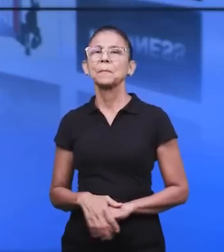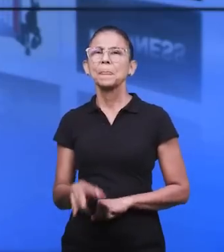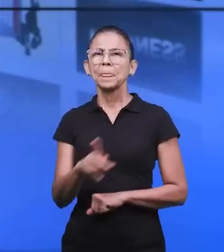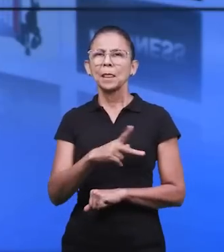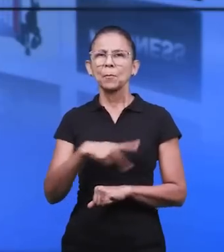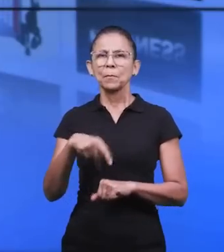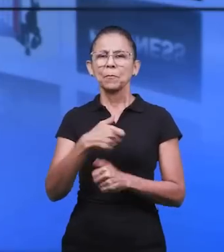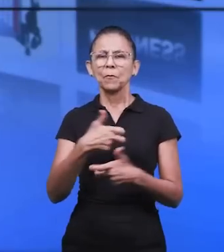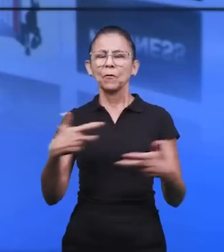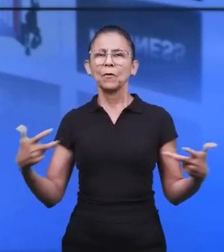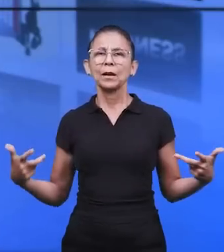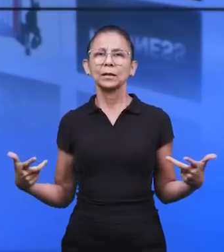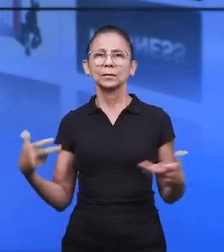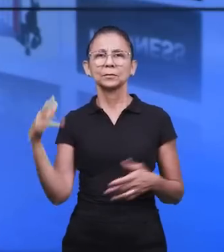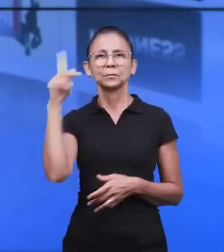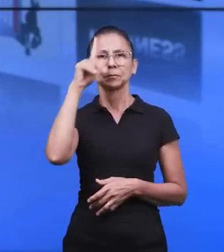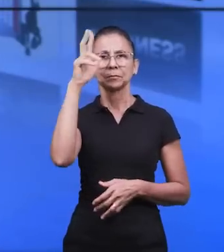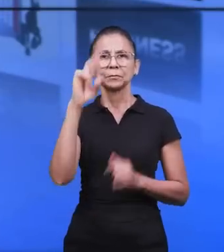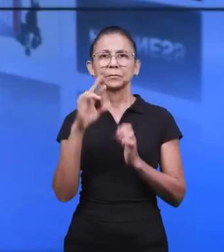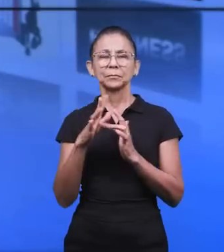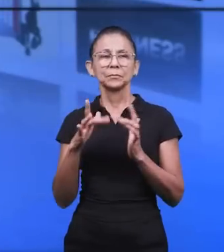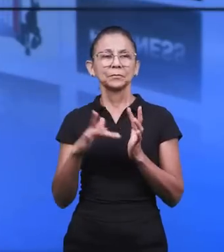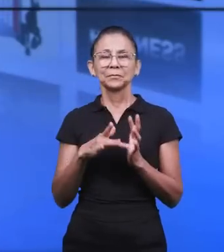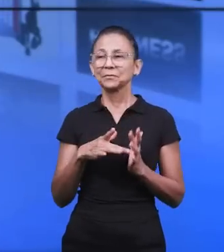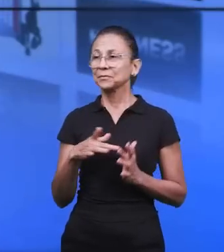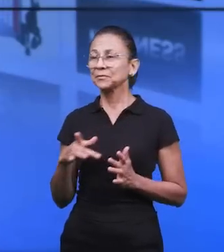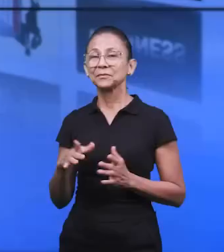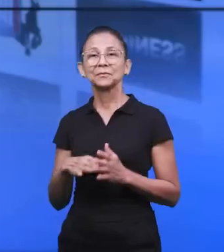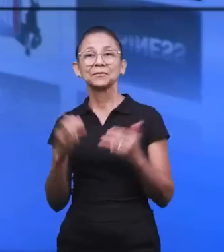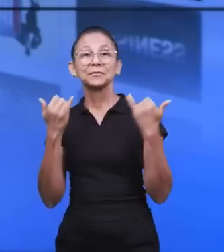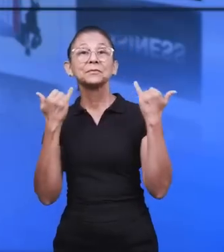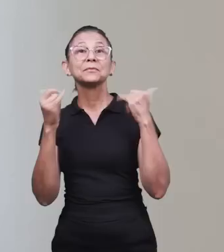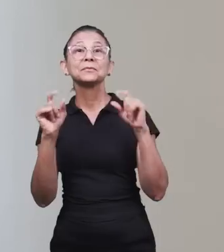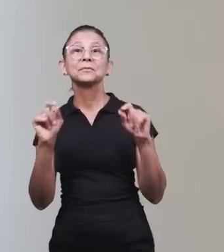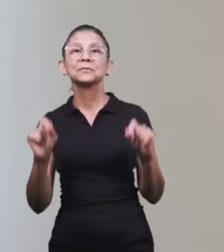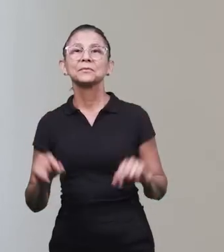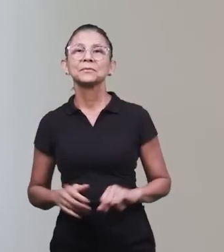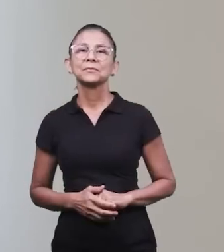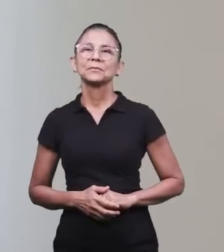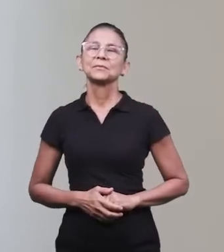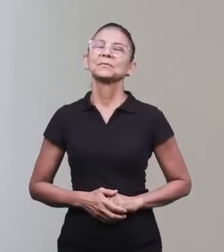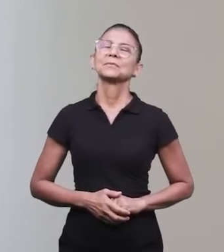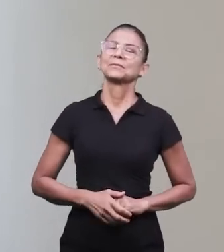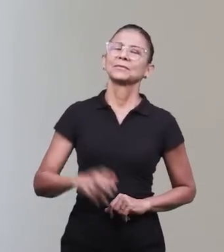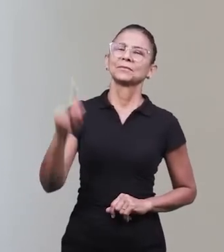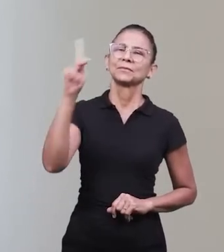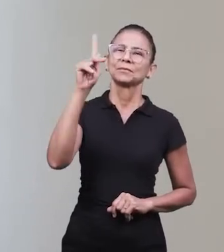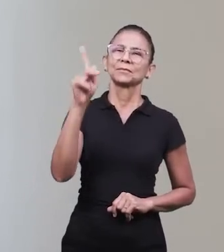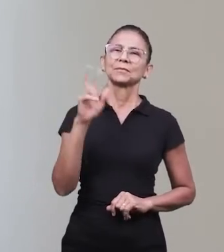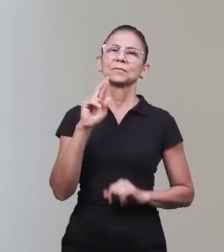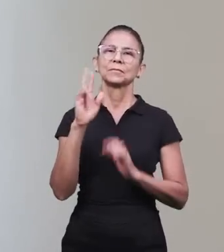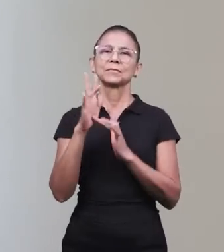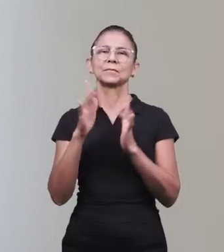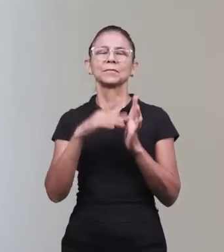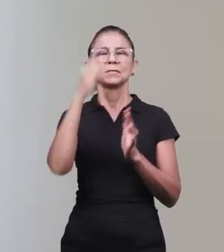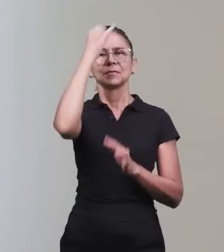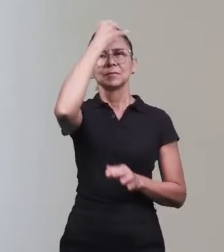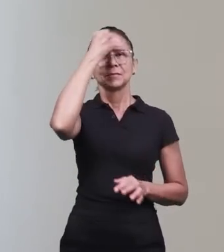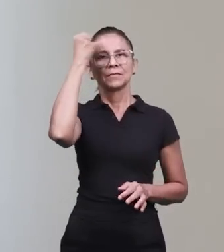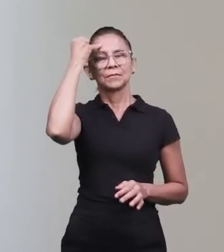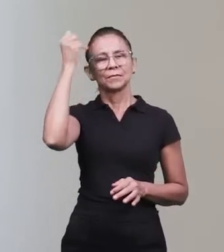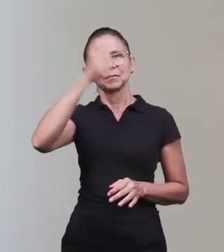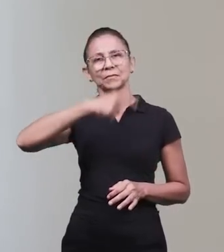nesta edição. Rebeca, a paz do Senhor Jesus, traz para a gente as informações. A paz do Senhor Jesus, Jorge, irmãos. O